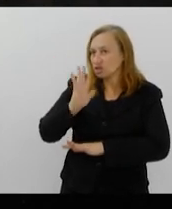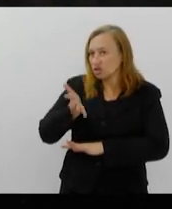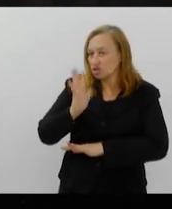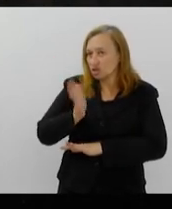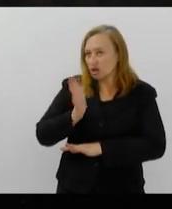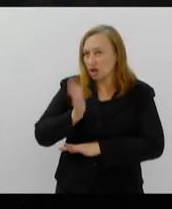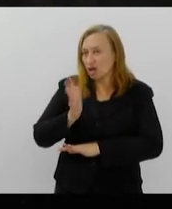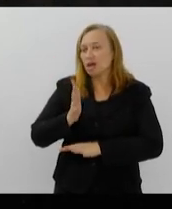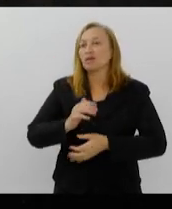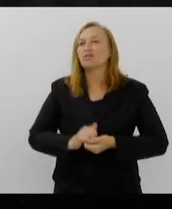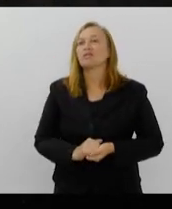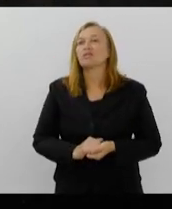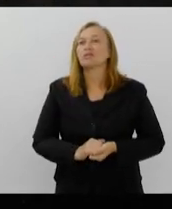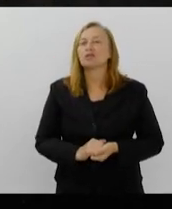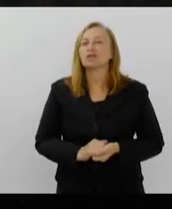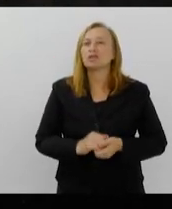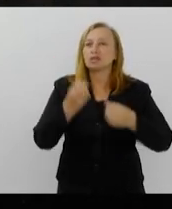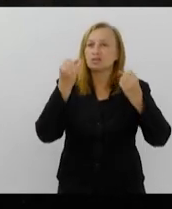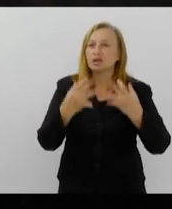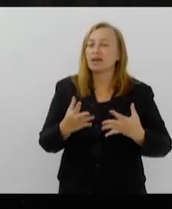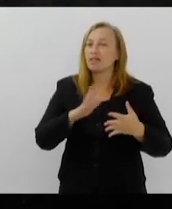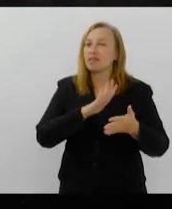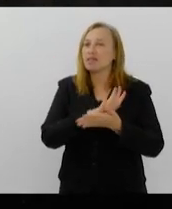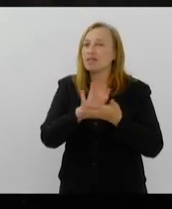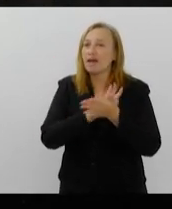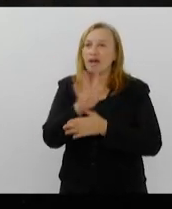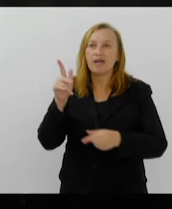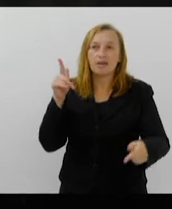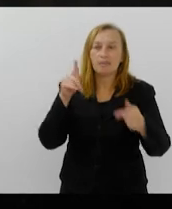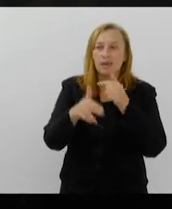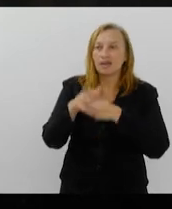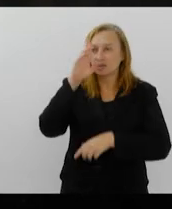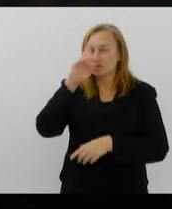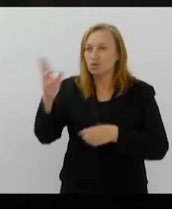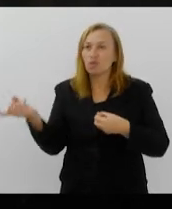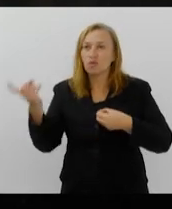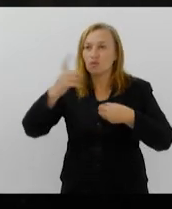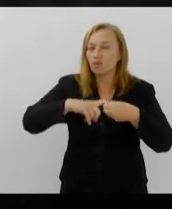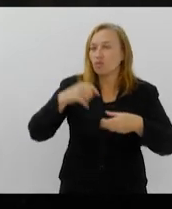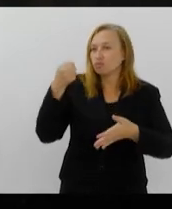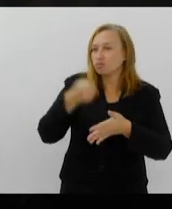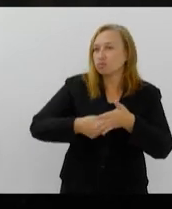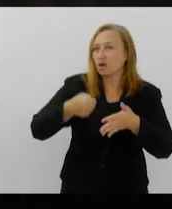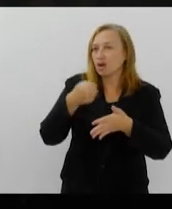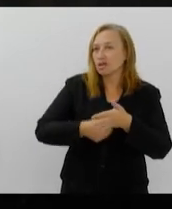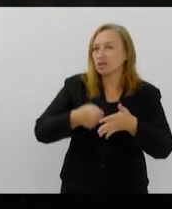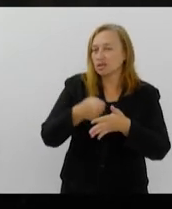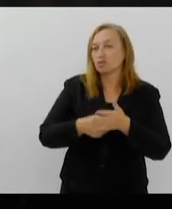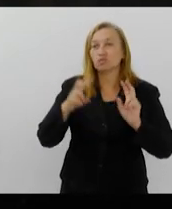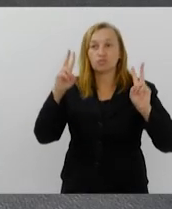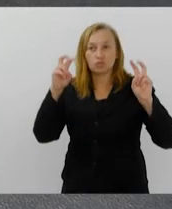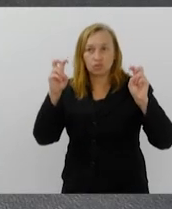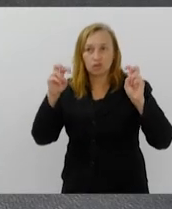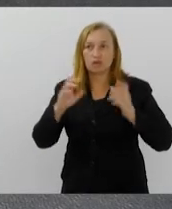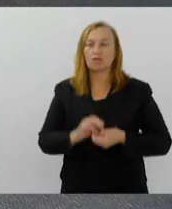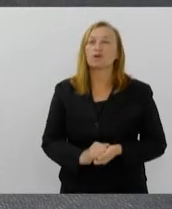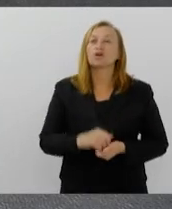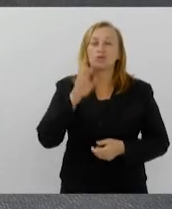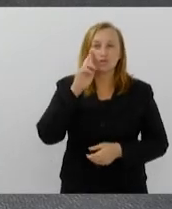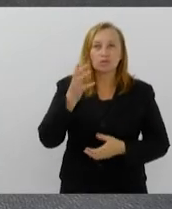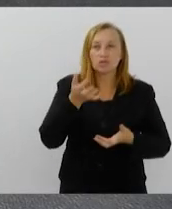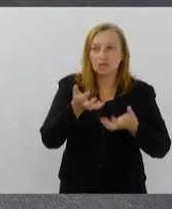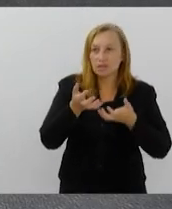emenda anterior, mas que nada lhe impede que o senhor volte a insistir no tema. Se o senhor quiser